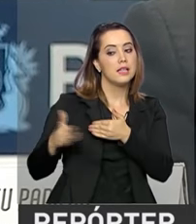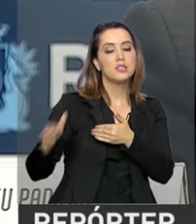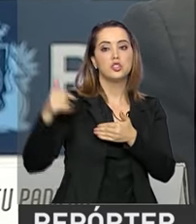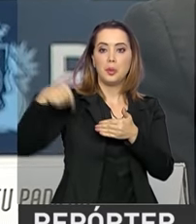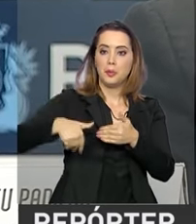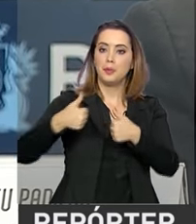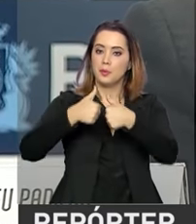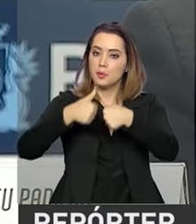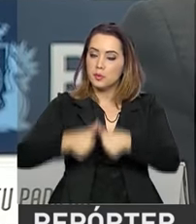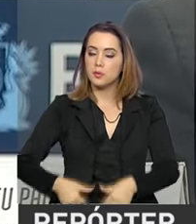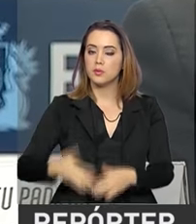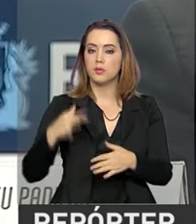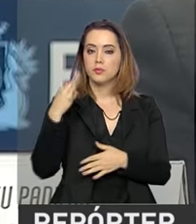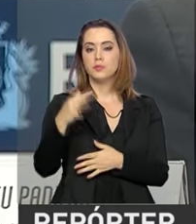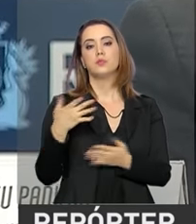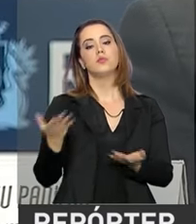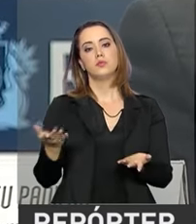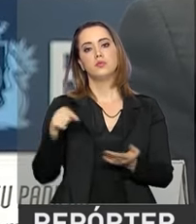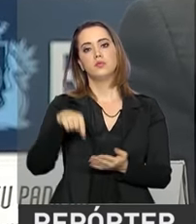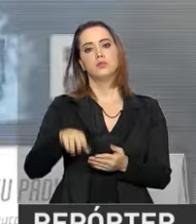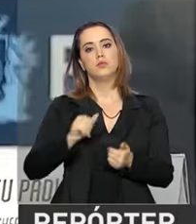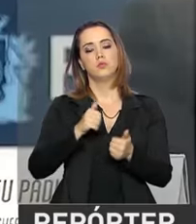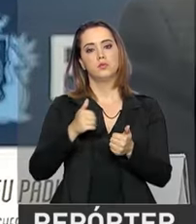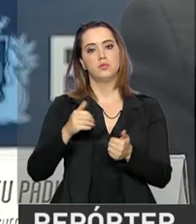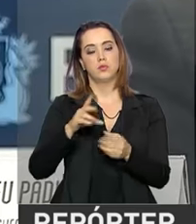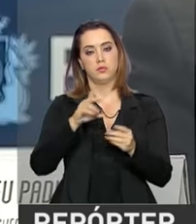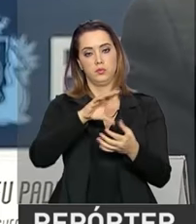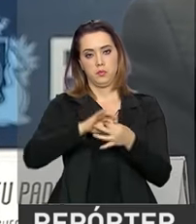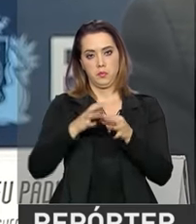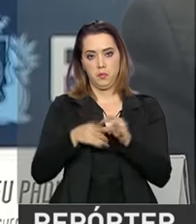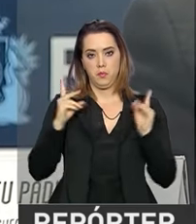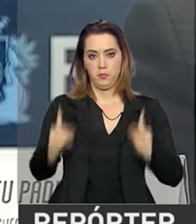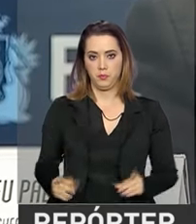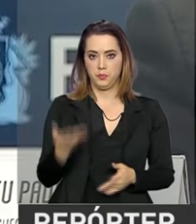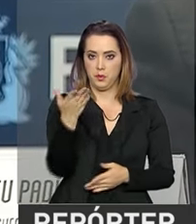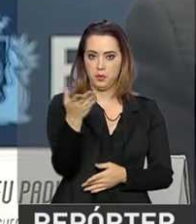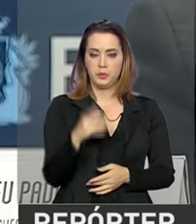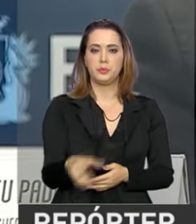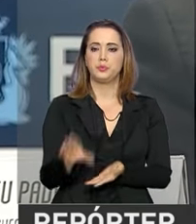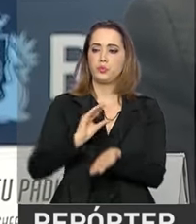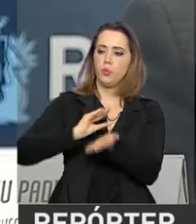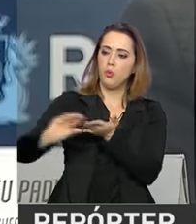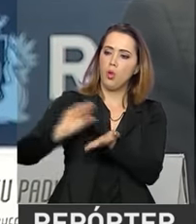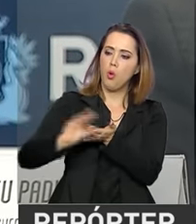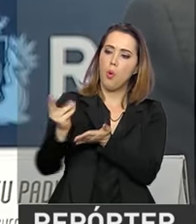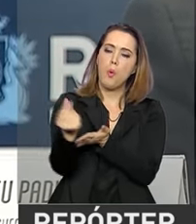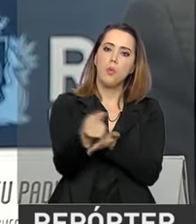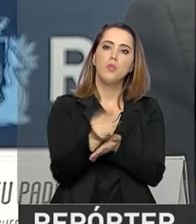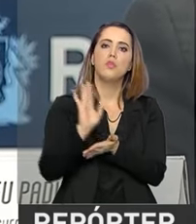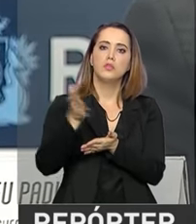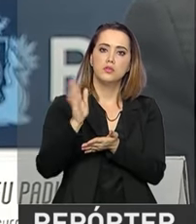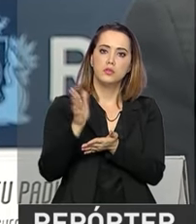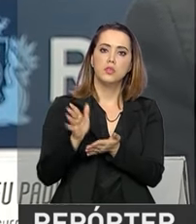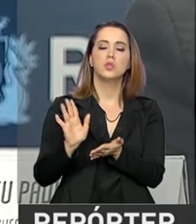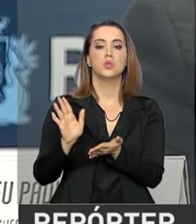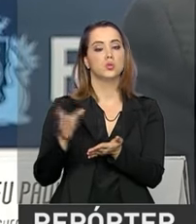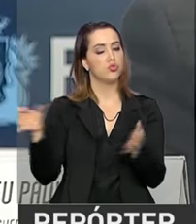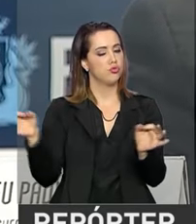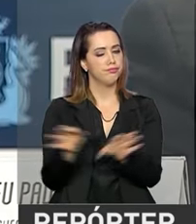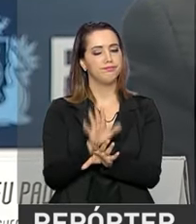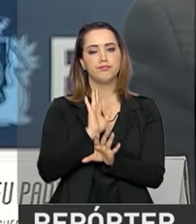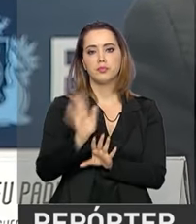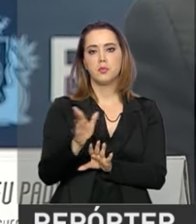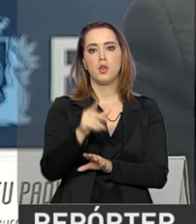estará presente na abertura dos paralímpicos a questão financeira ela foi resolvida com o coi com